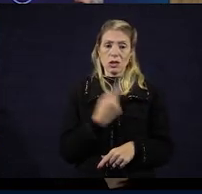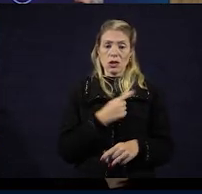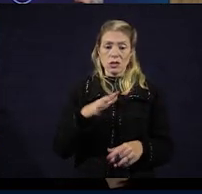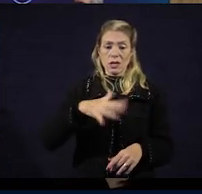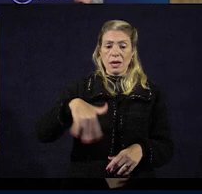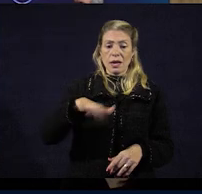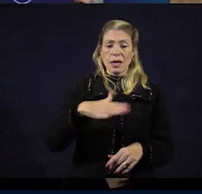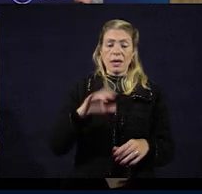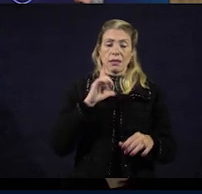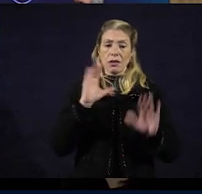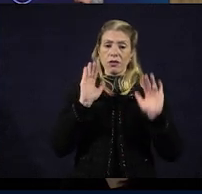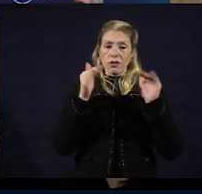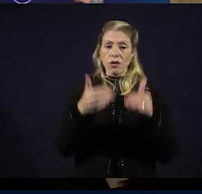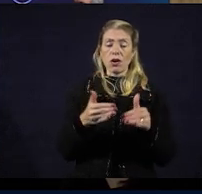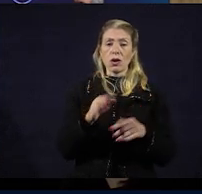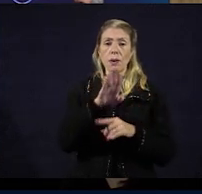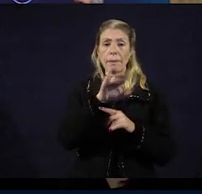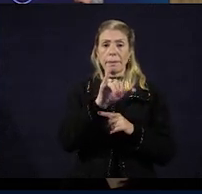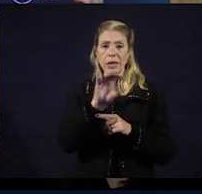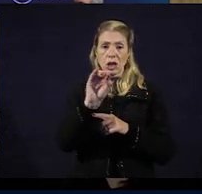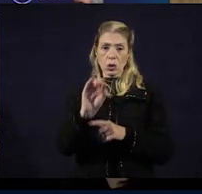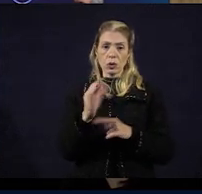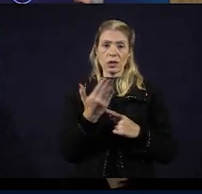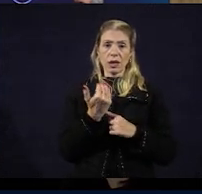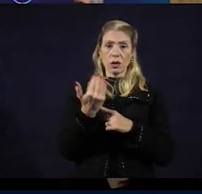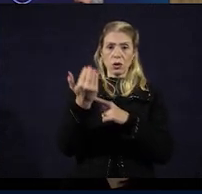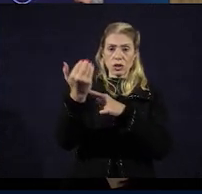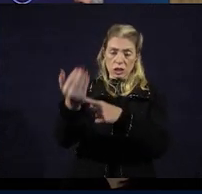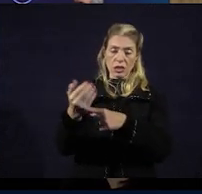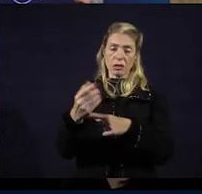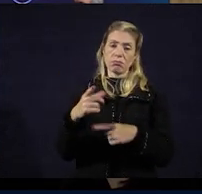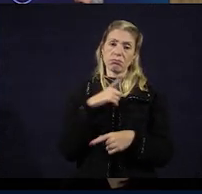algumas especificidades como biotecnologia etc